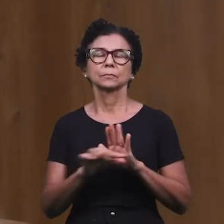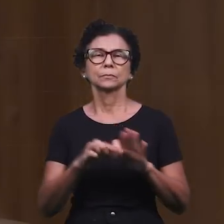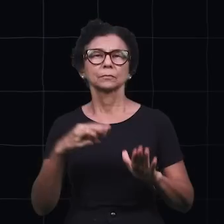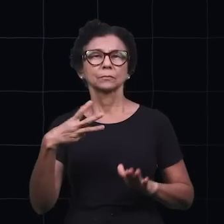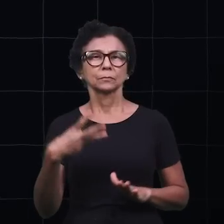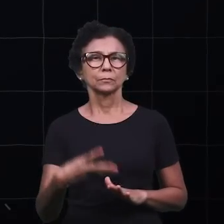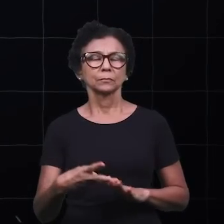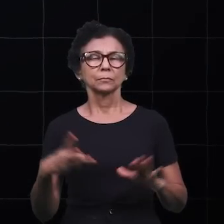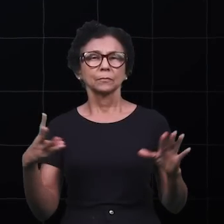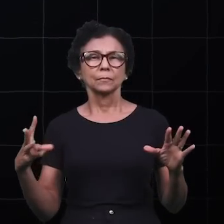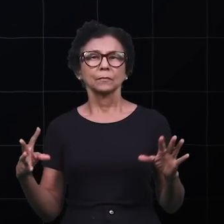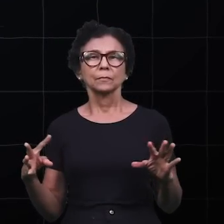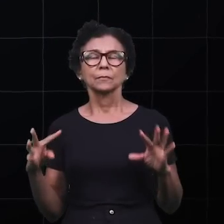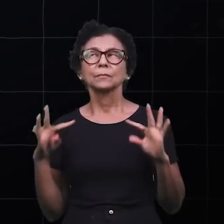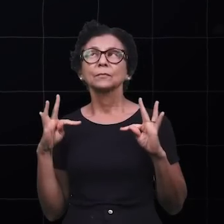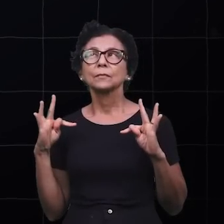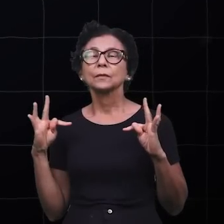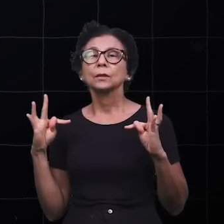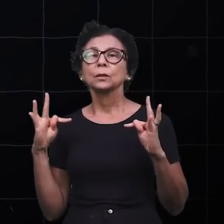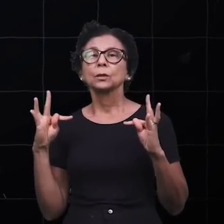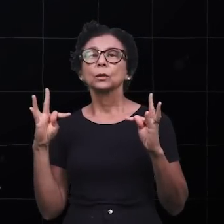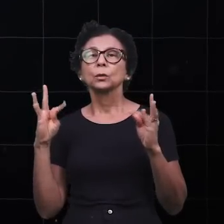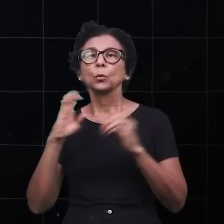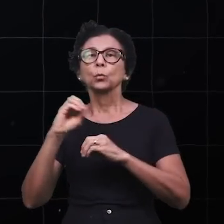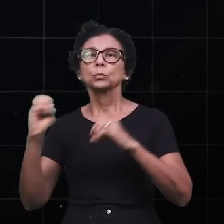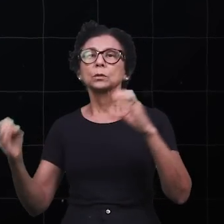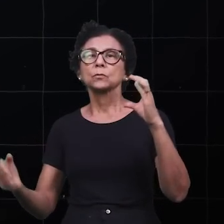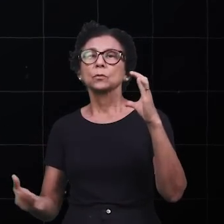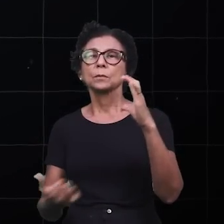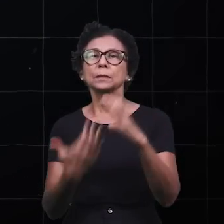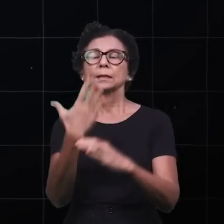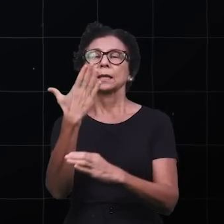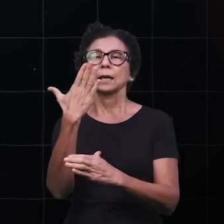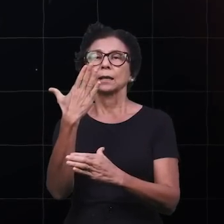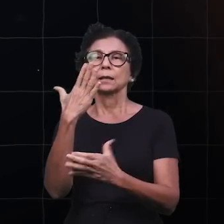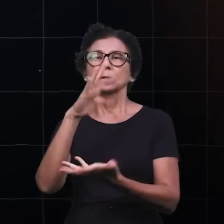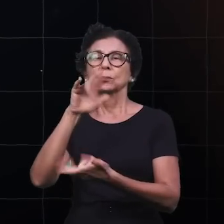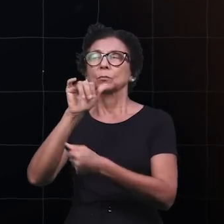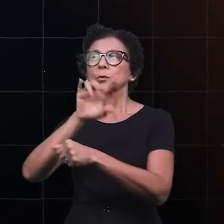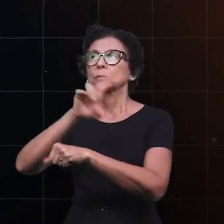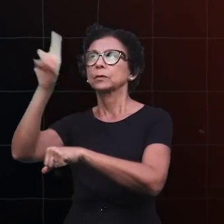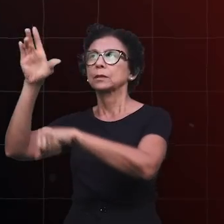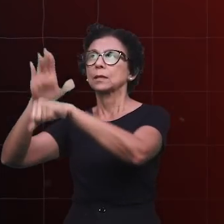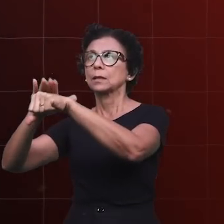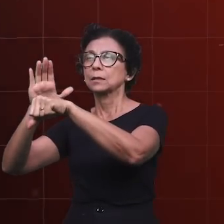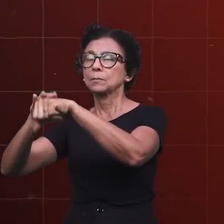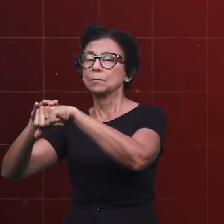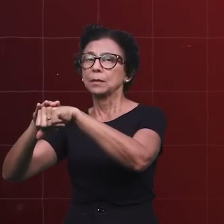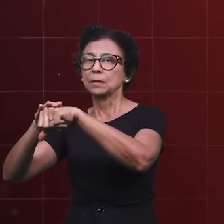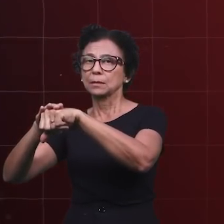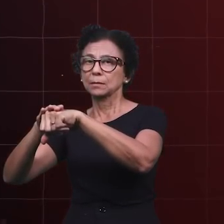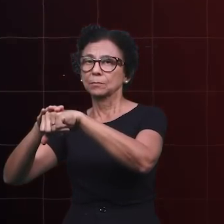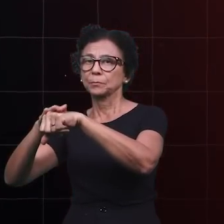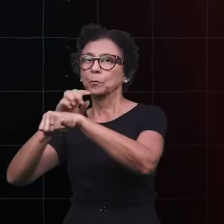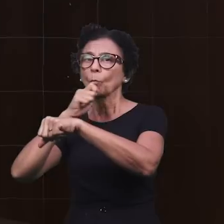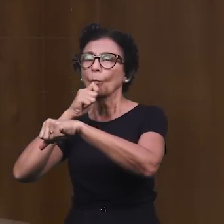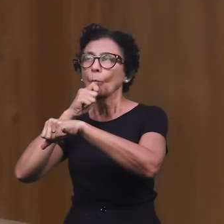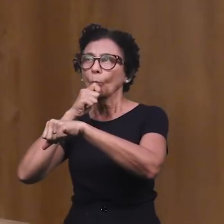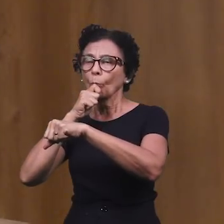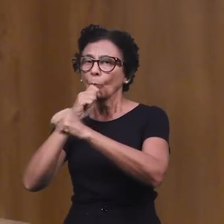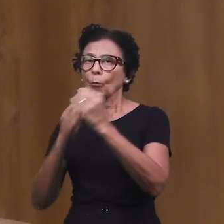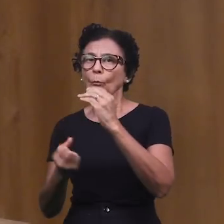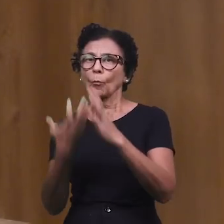3. Todas as coisas foram feitas por ele, sem ele, nada do que foi feito se fez. É